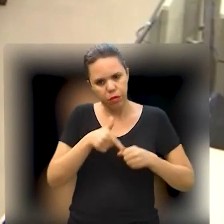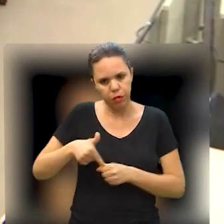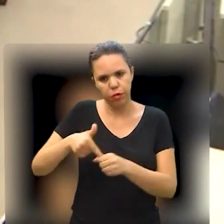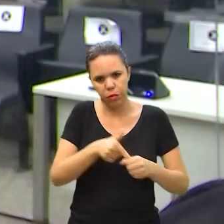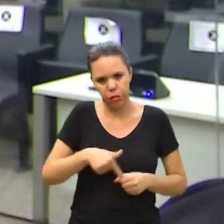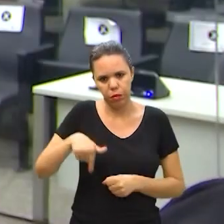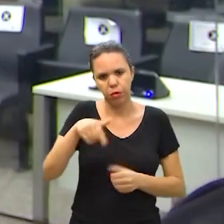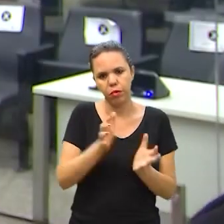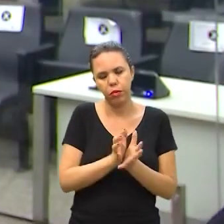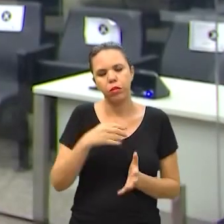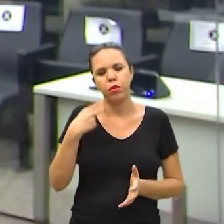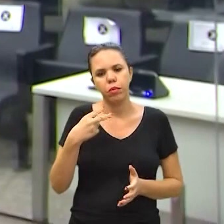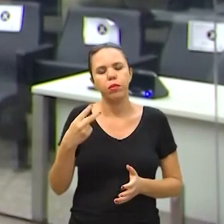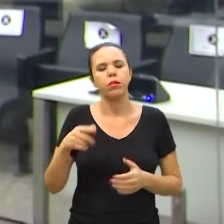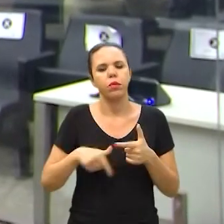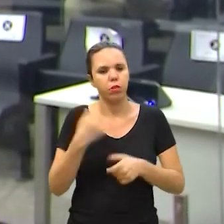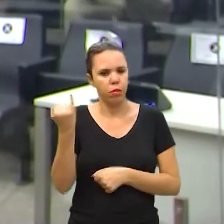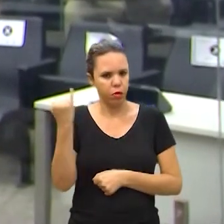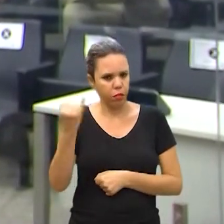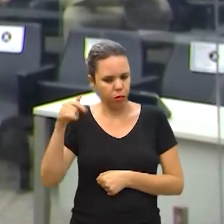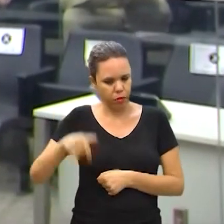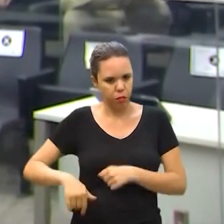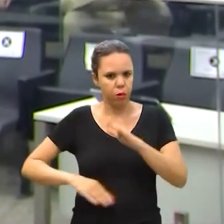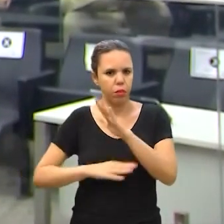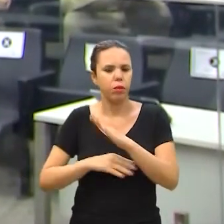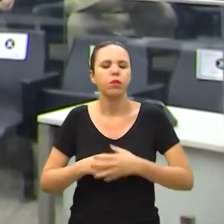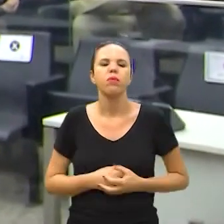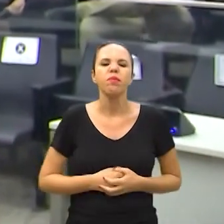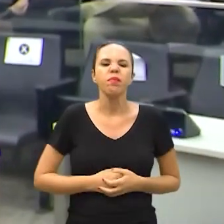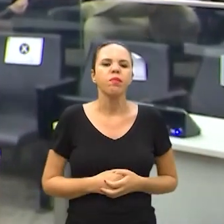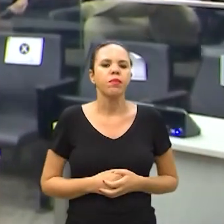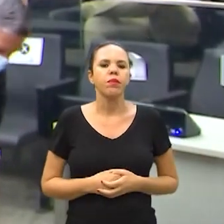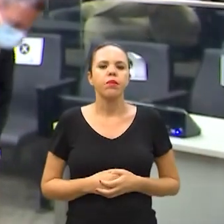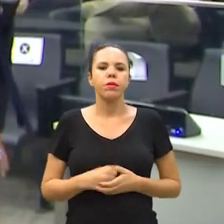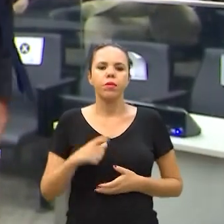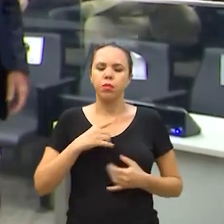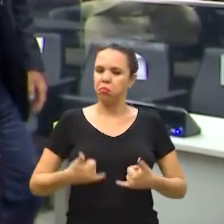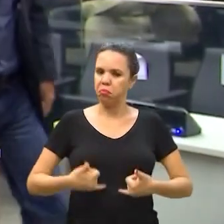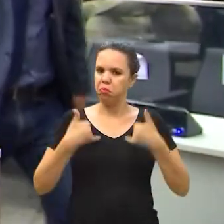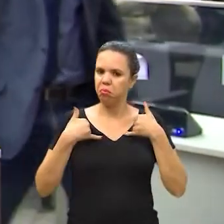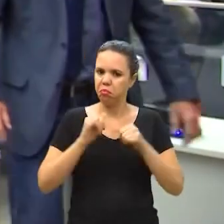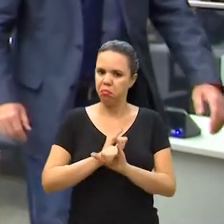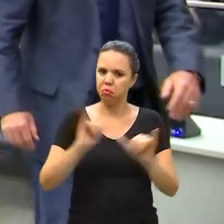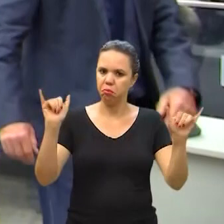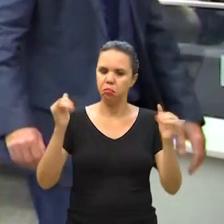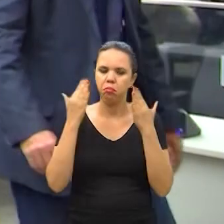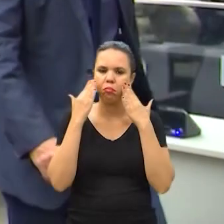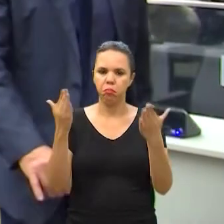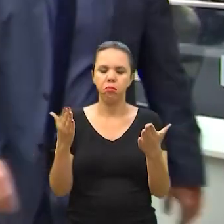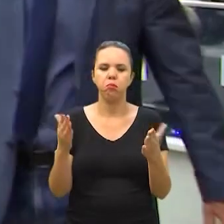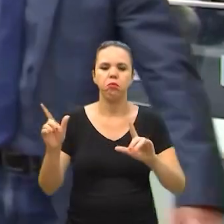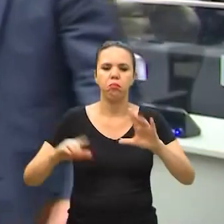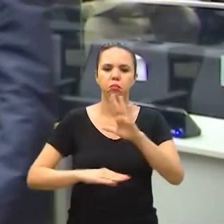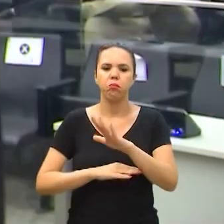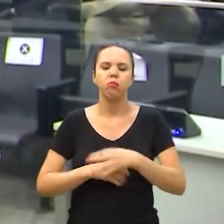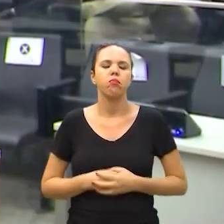do Frentista. E essa frente parlamentar foi de extrema importância aqui na Câmara Municipal de Campinas. E temos o orgulho de dizer e tornar